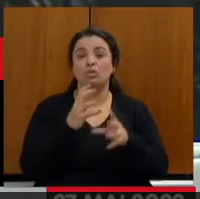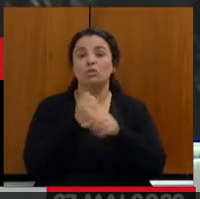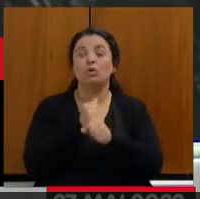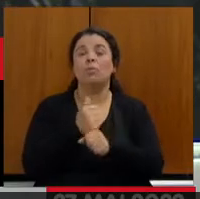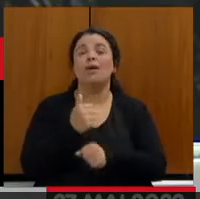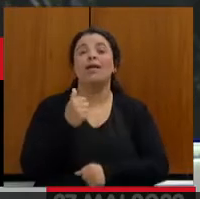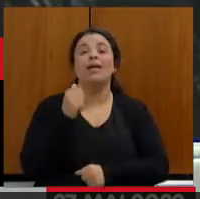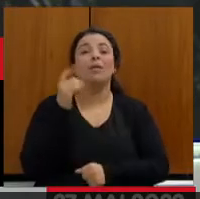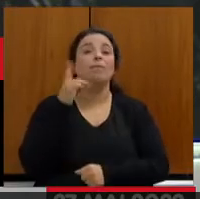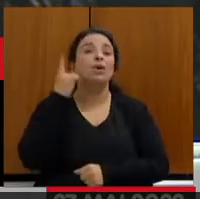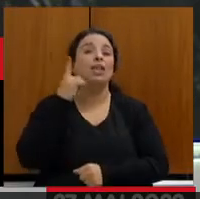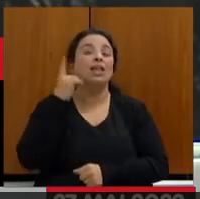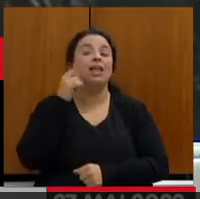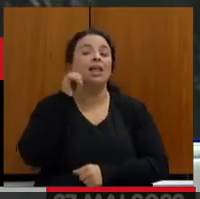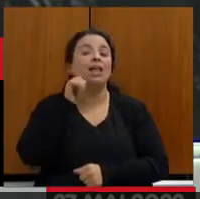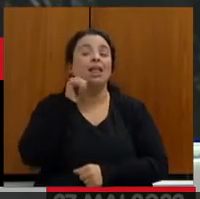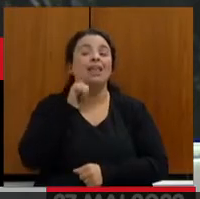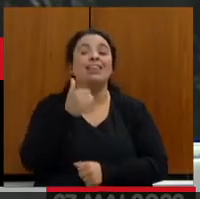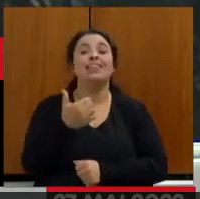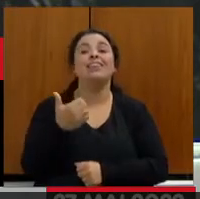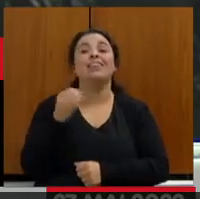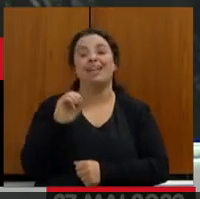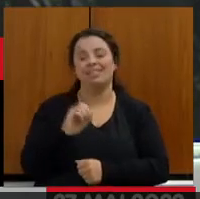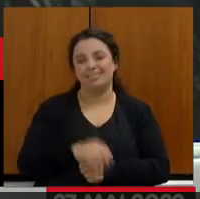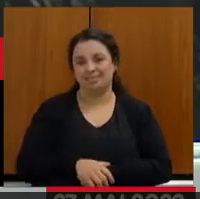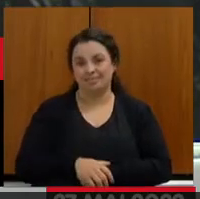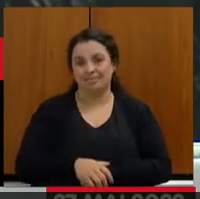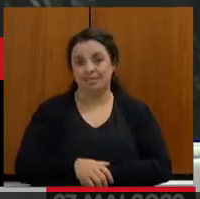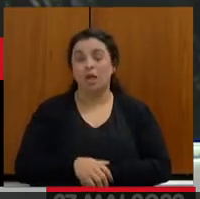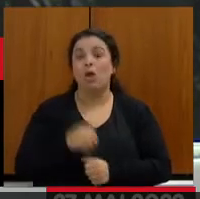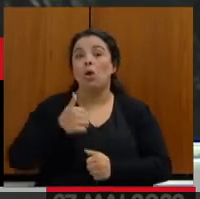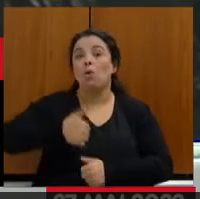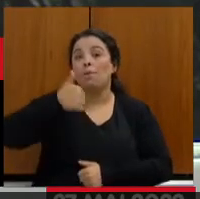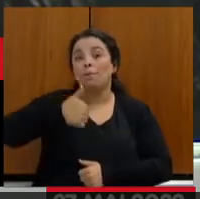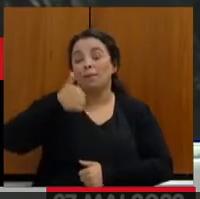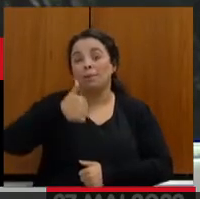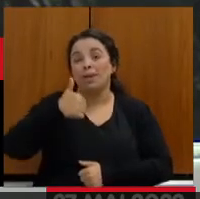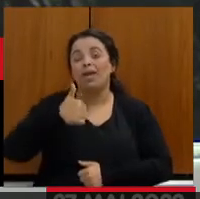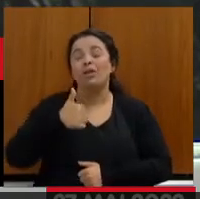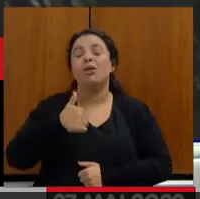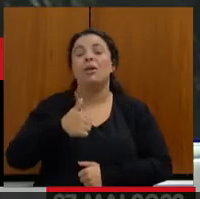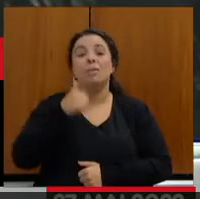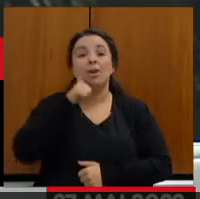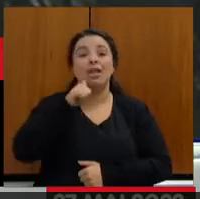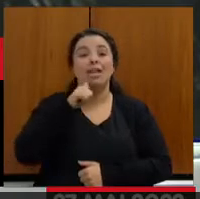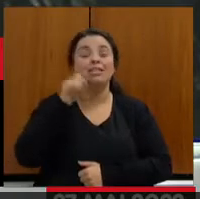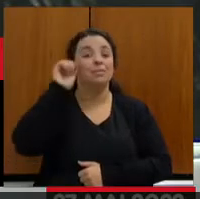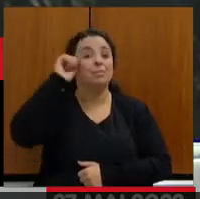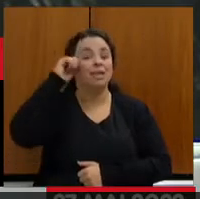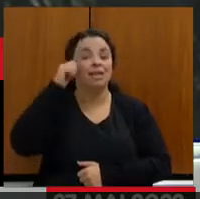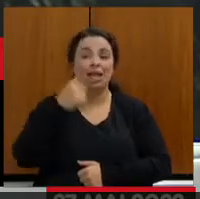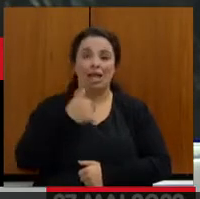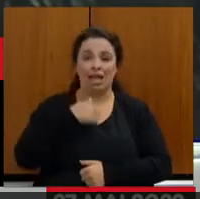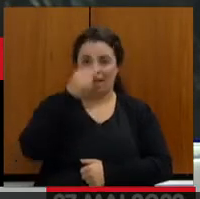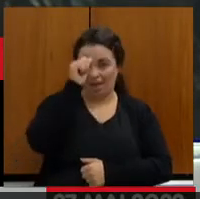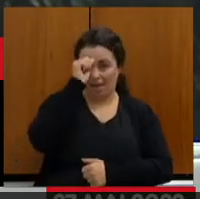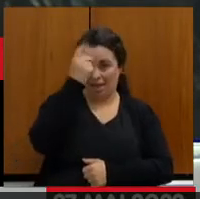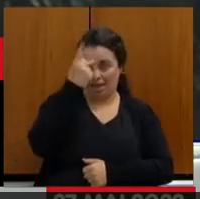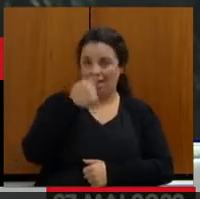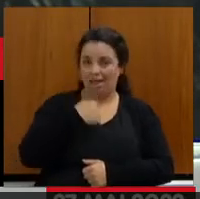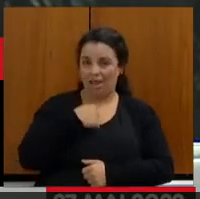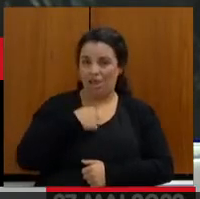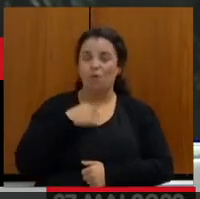primeira legislatura que elegeu mulheres negras presta casa esses o museu Andreia de Jesus eleninha